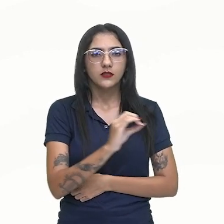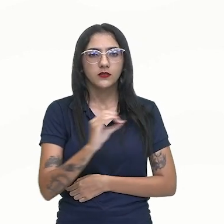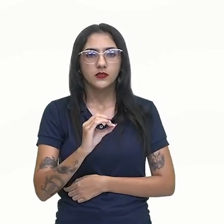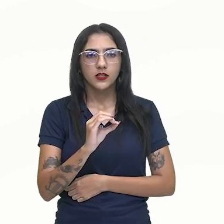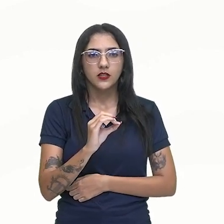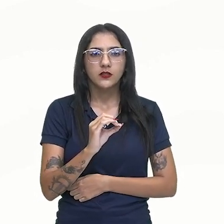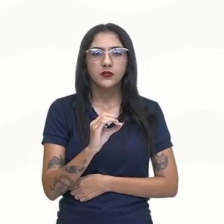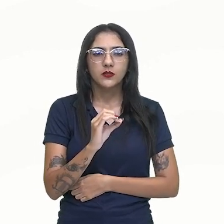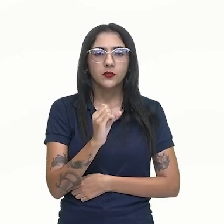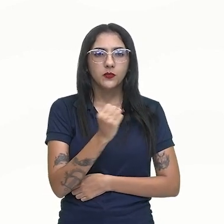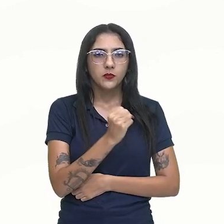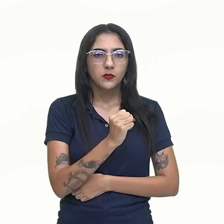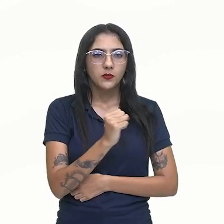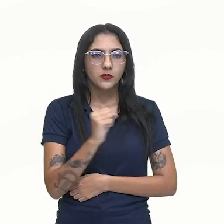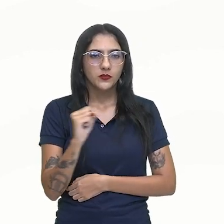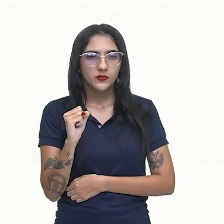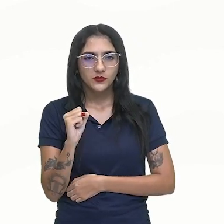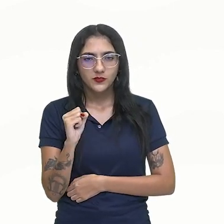0,0888